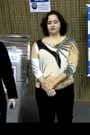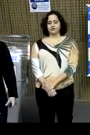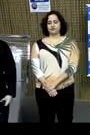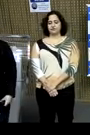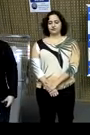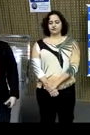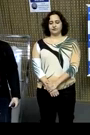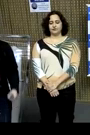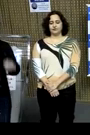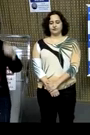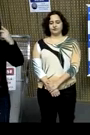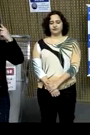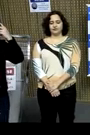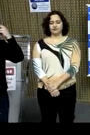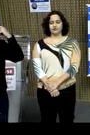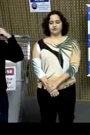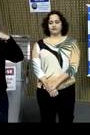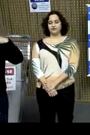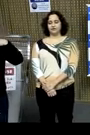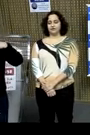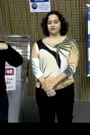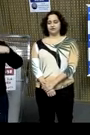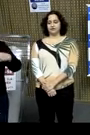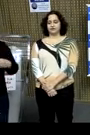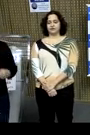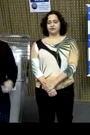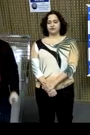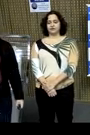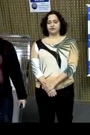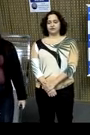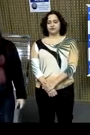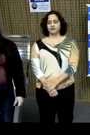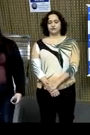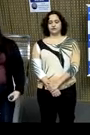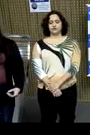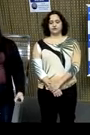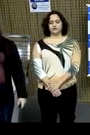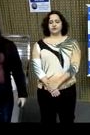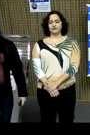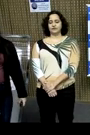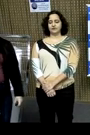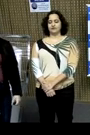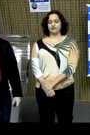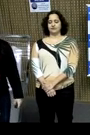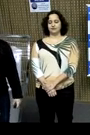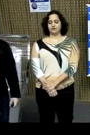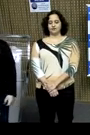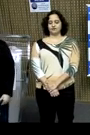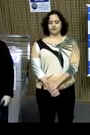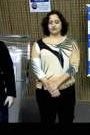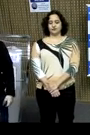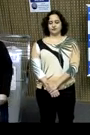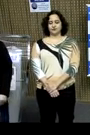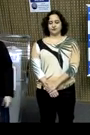e 9,3% aqui no primeiro quadrimestre de 2021. A cobertura do citopatológico, falando